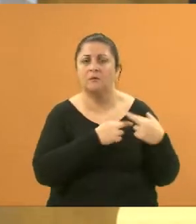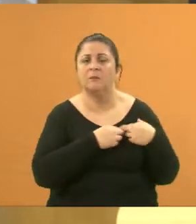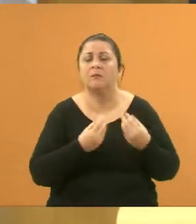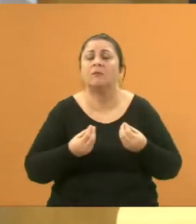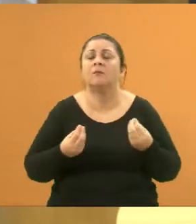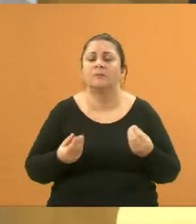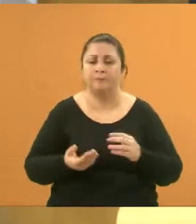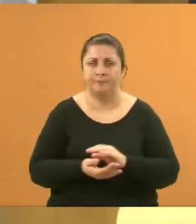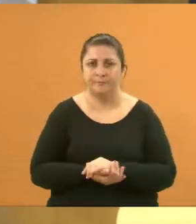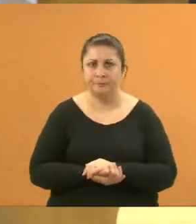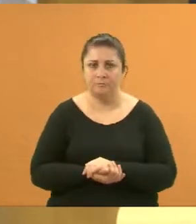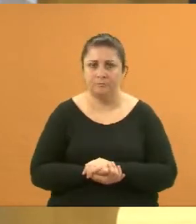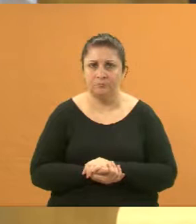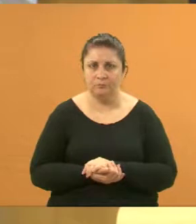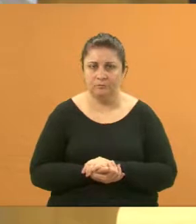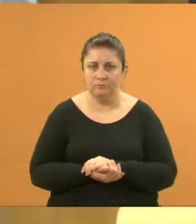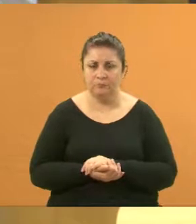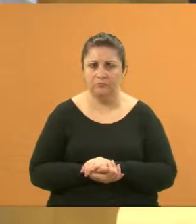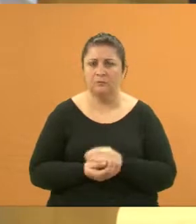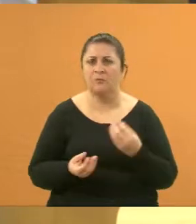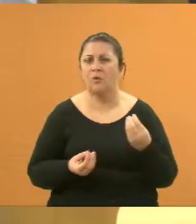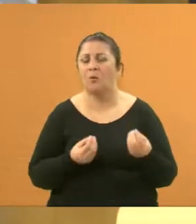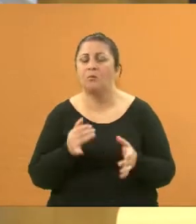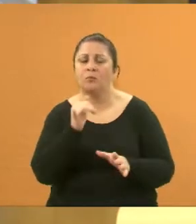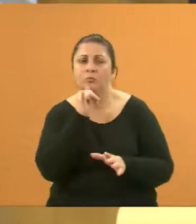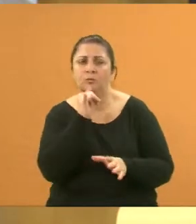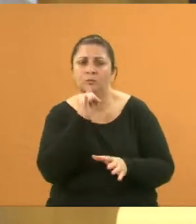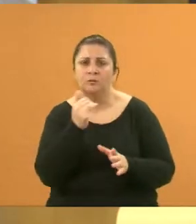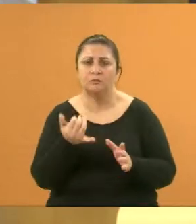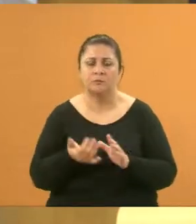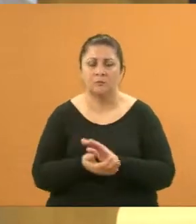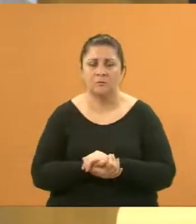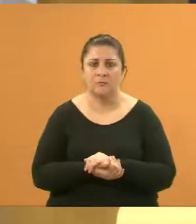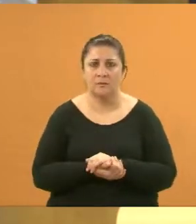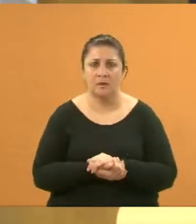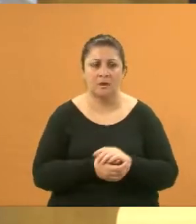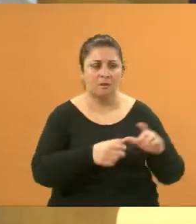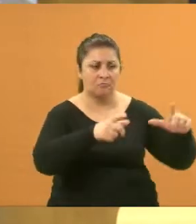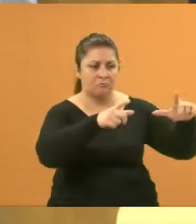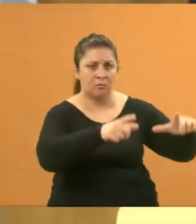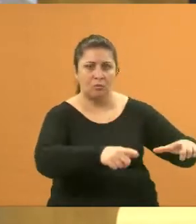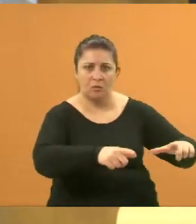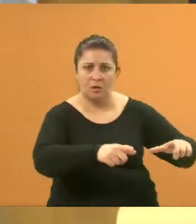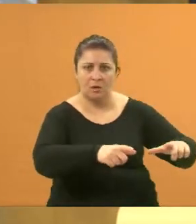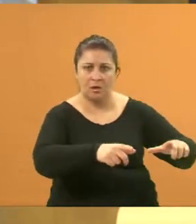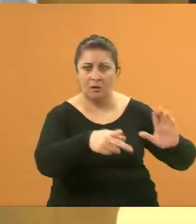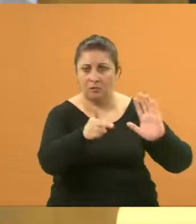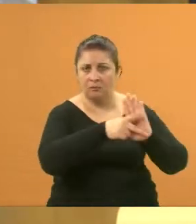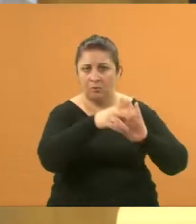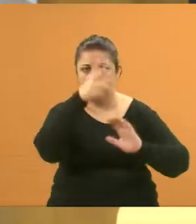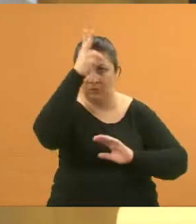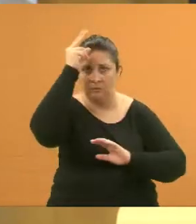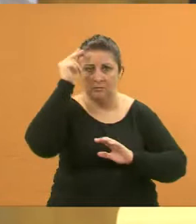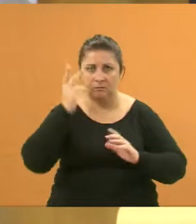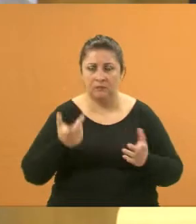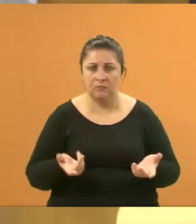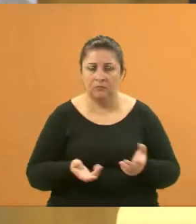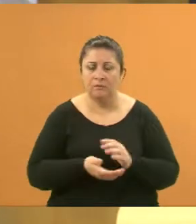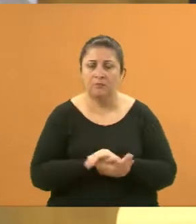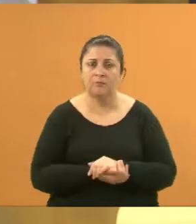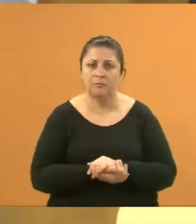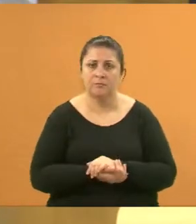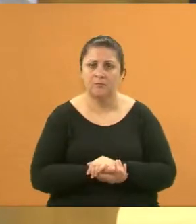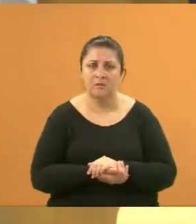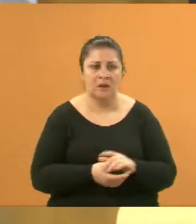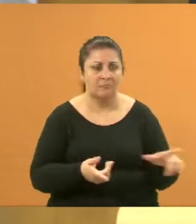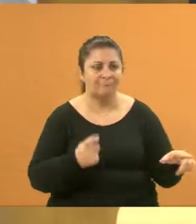fica? Como que fica, por exemplo, certo, as áreas públicas, que no município